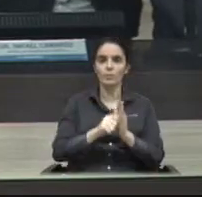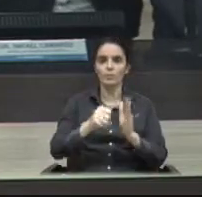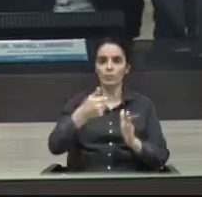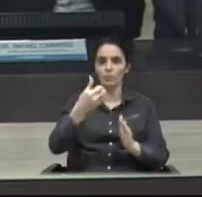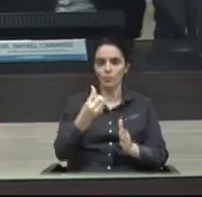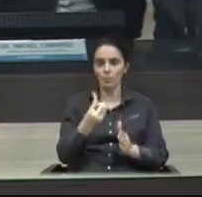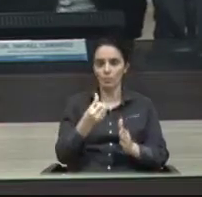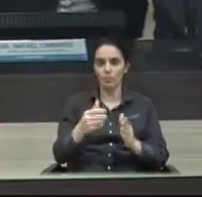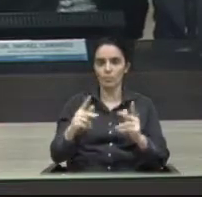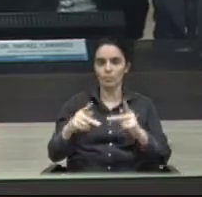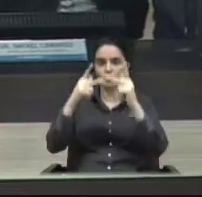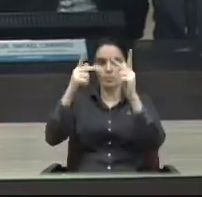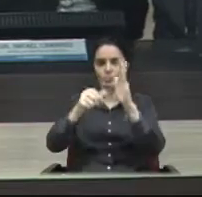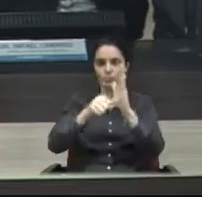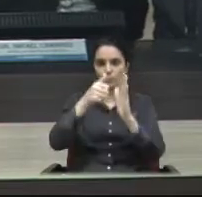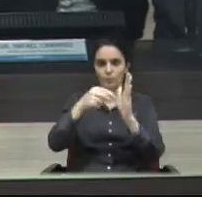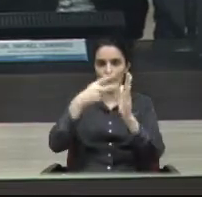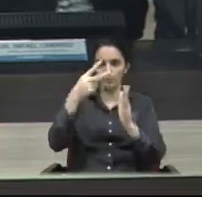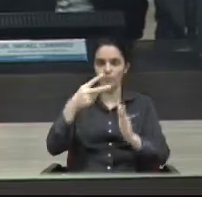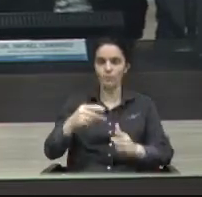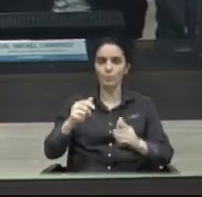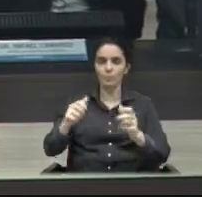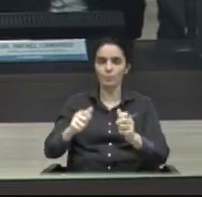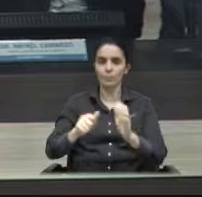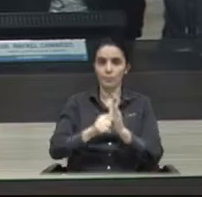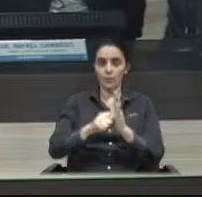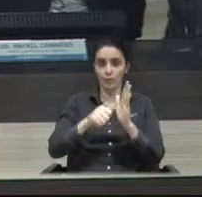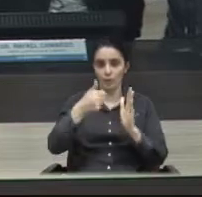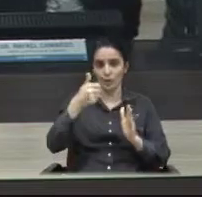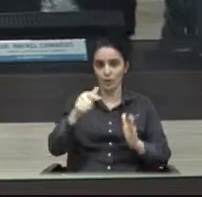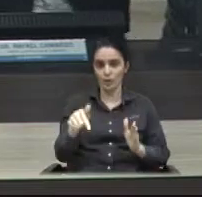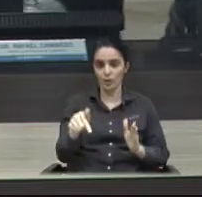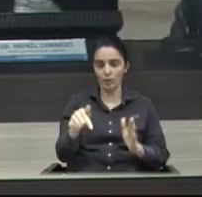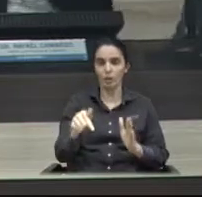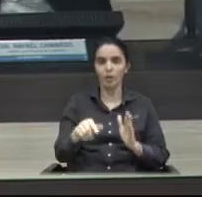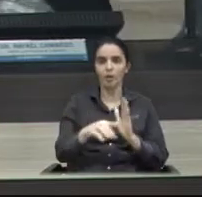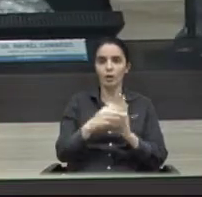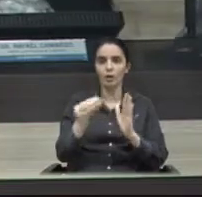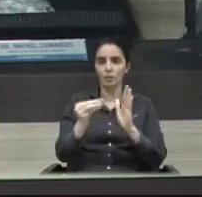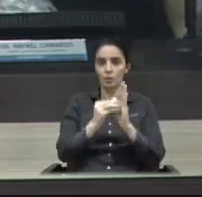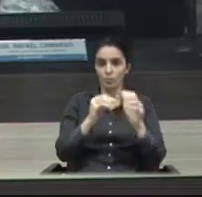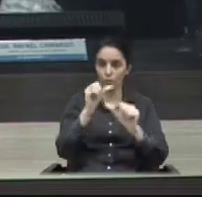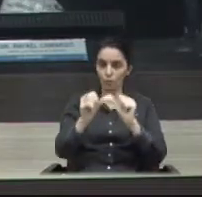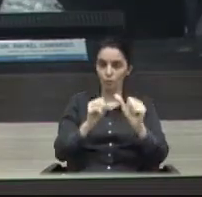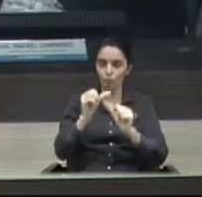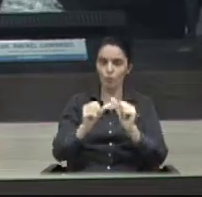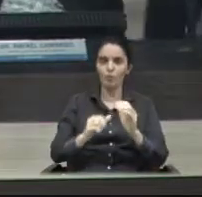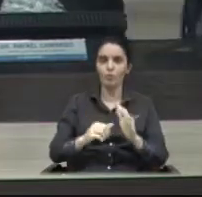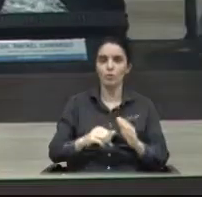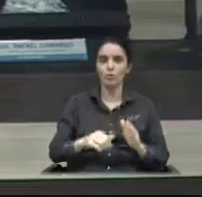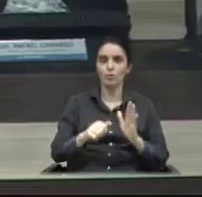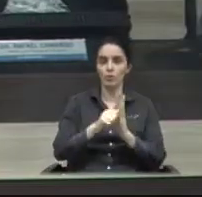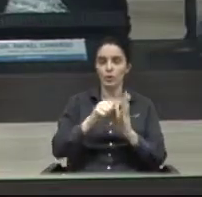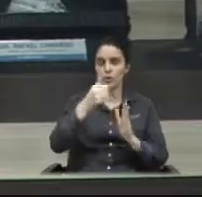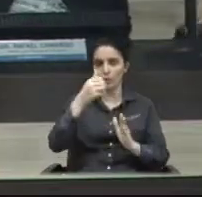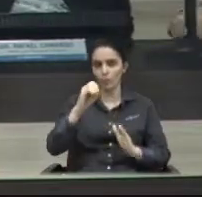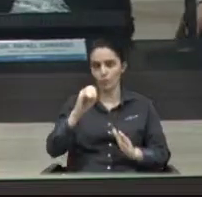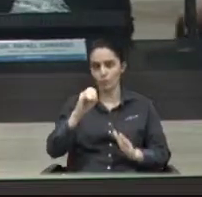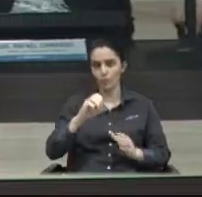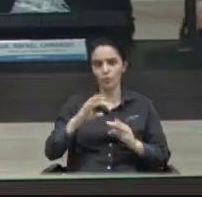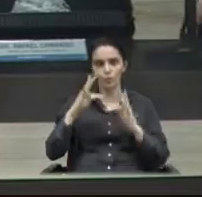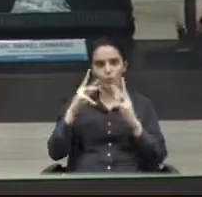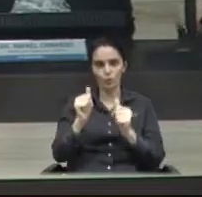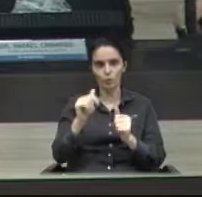16, parágrafos 1º e 2º ao artigo 17 e modifica o caput do artigo 18, todos